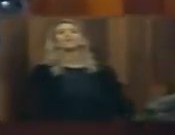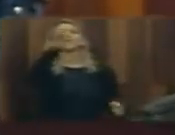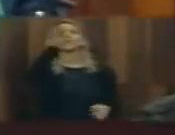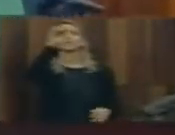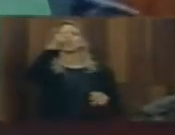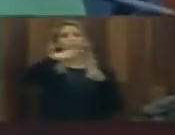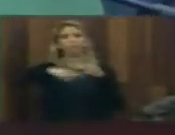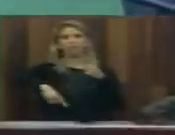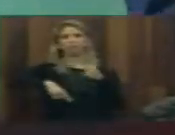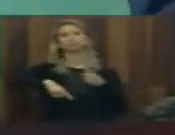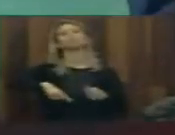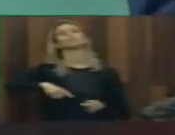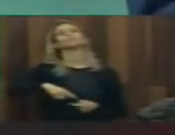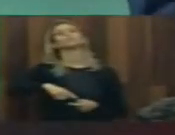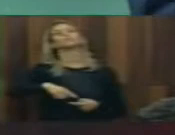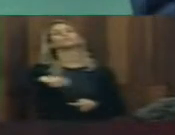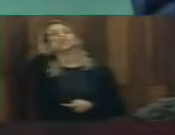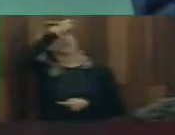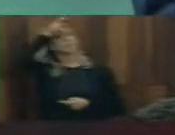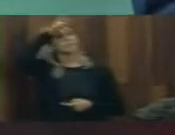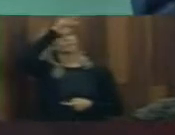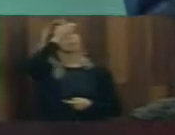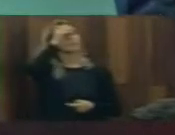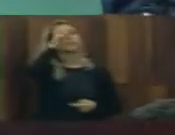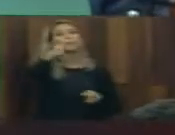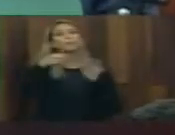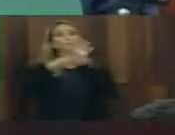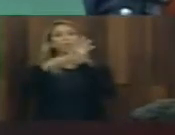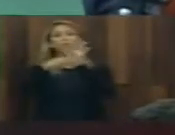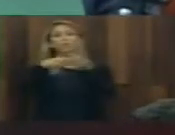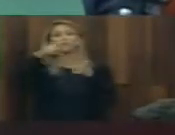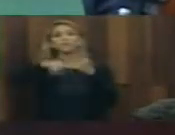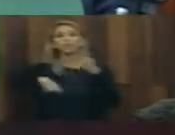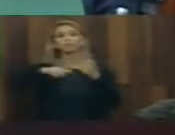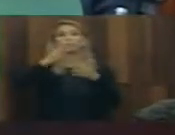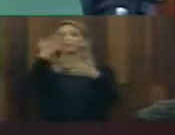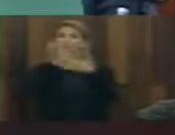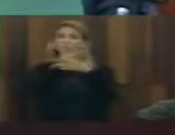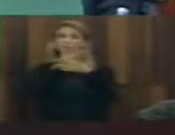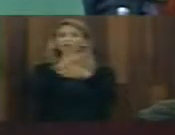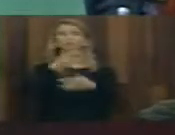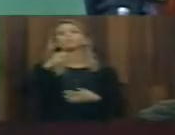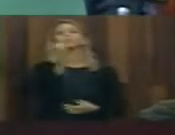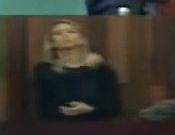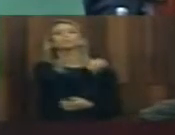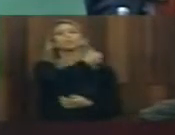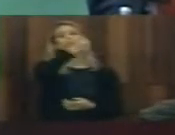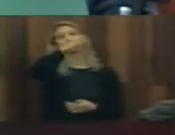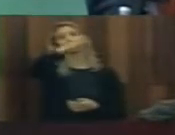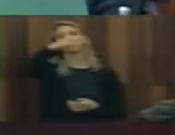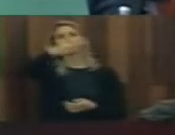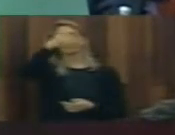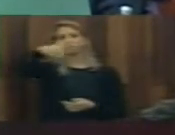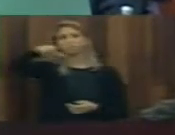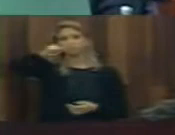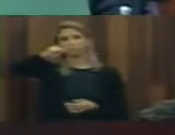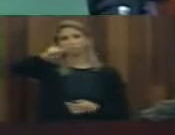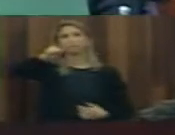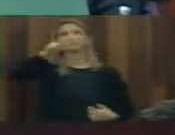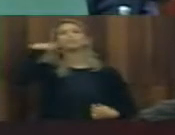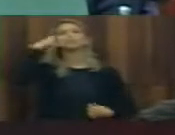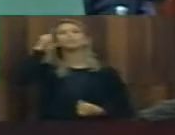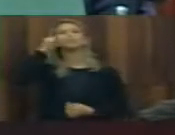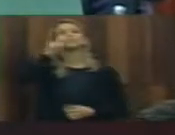40/19, provavelmente Adriano Guilherme de Teves Moreno, dispõe sobre veto parcial ao projeto de lei 151/18, de autoria da